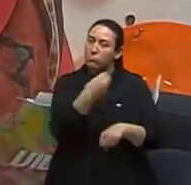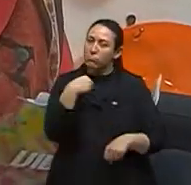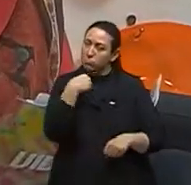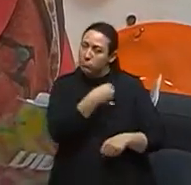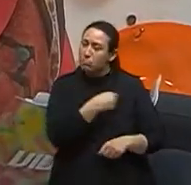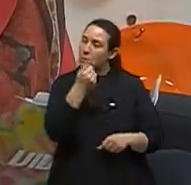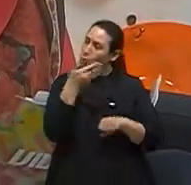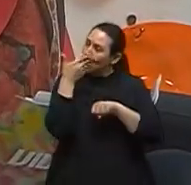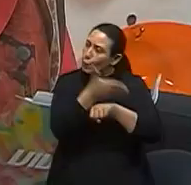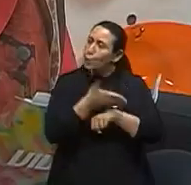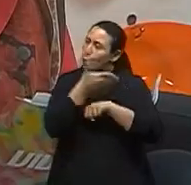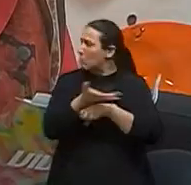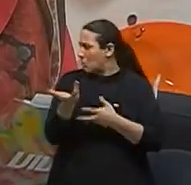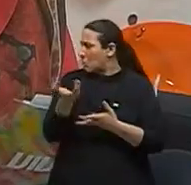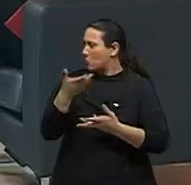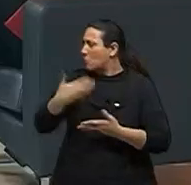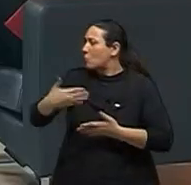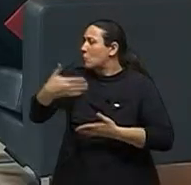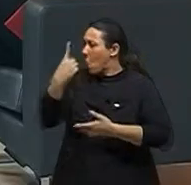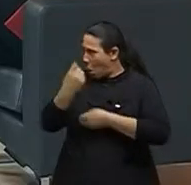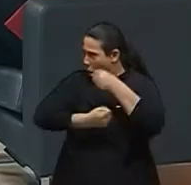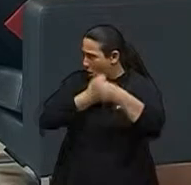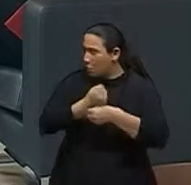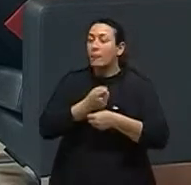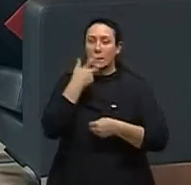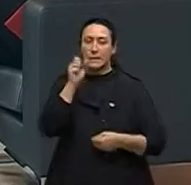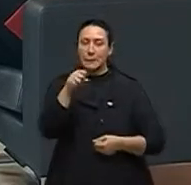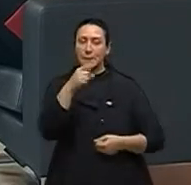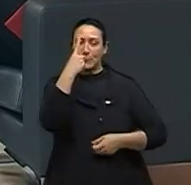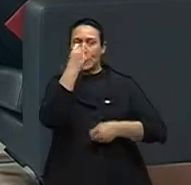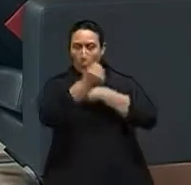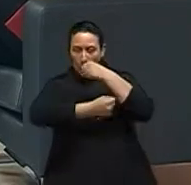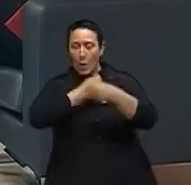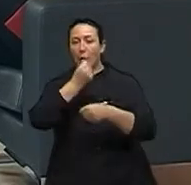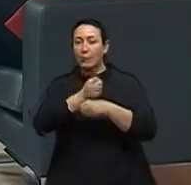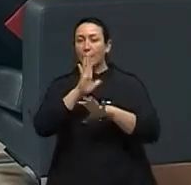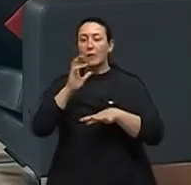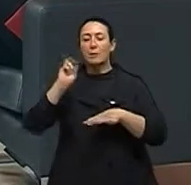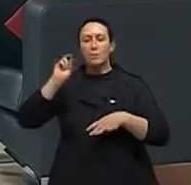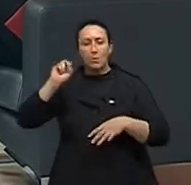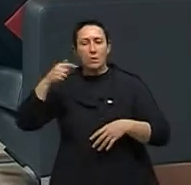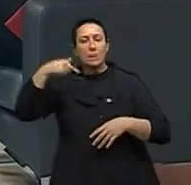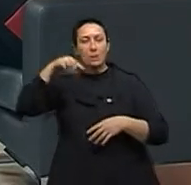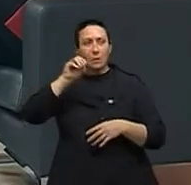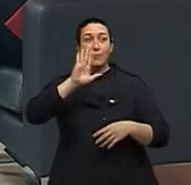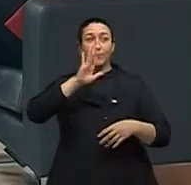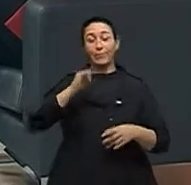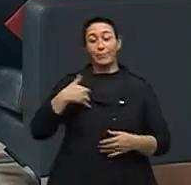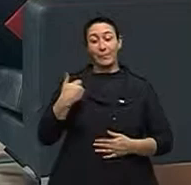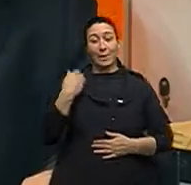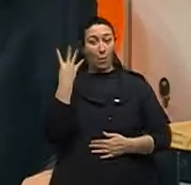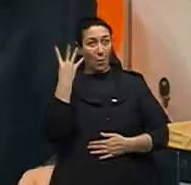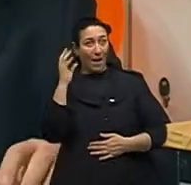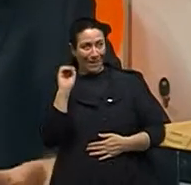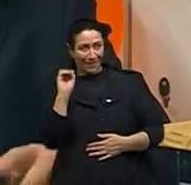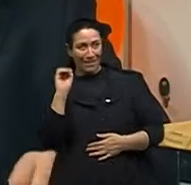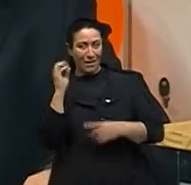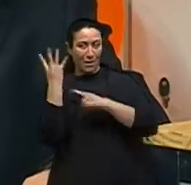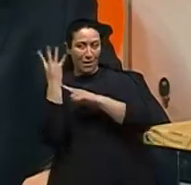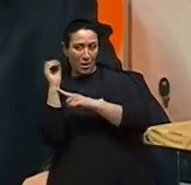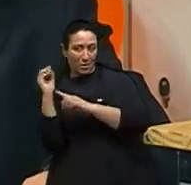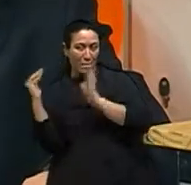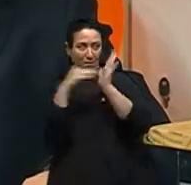regularmente é anual do 50 aos 70 anualmente e quem tem familiar dos 40 Aos aos 70